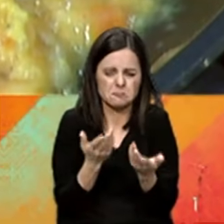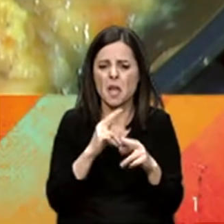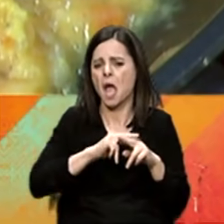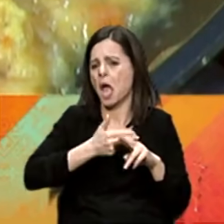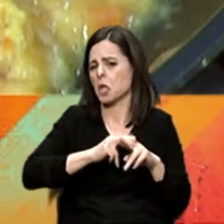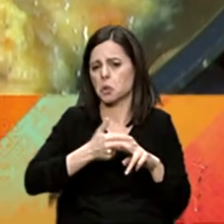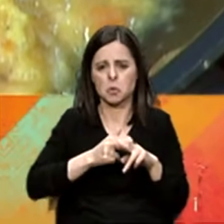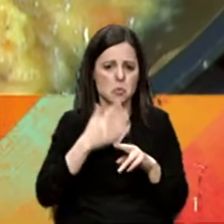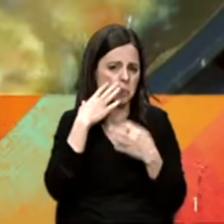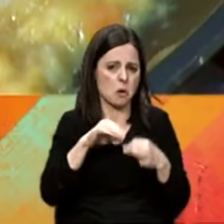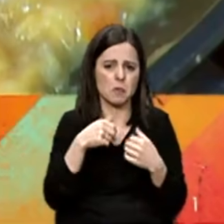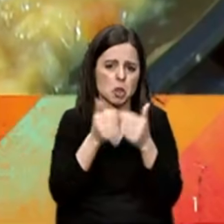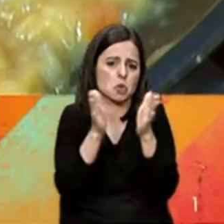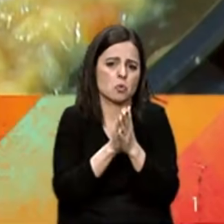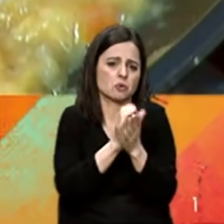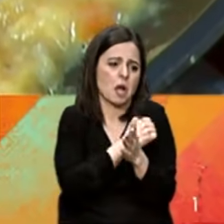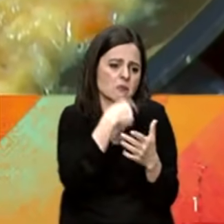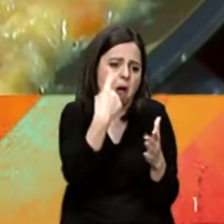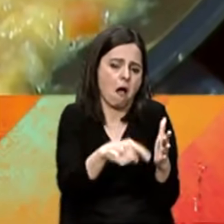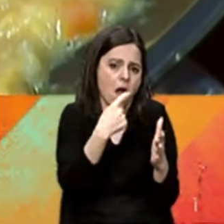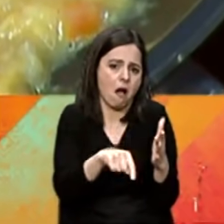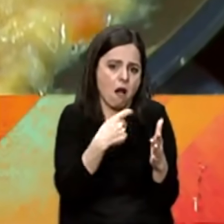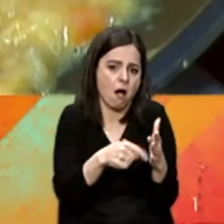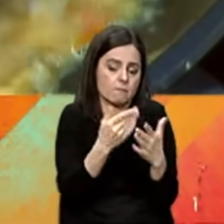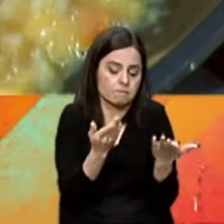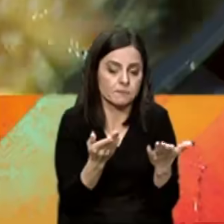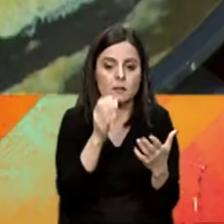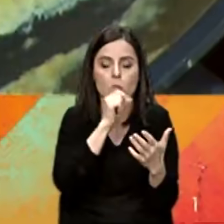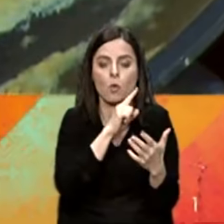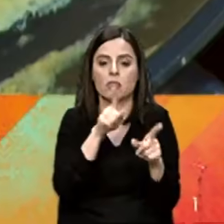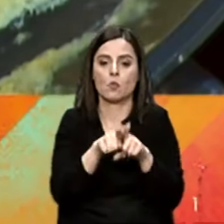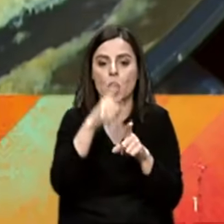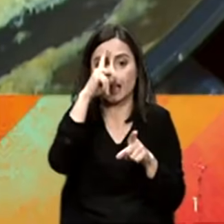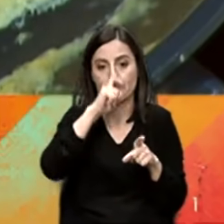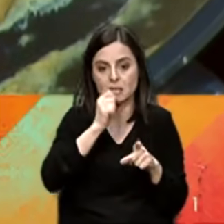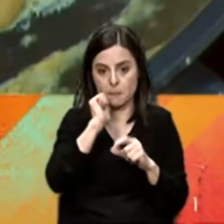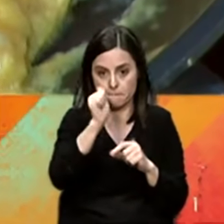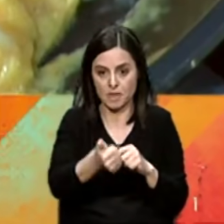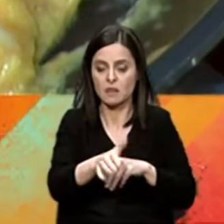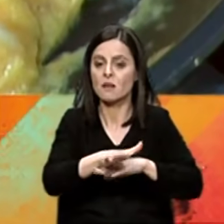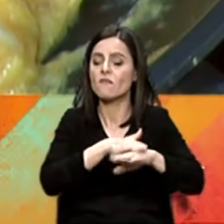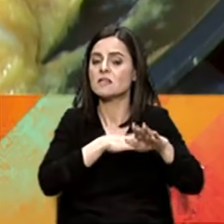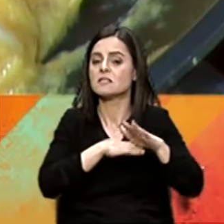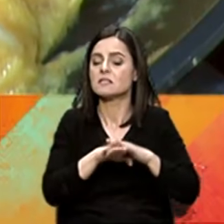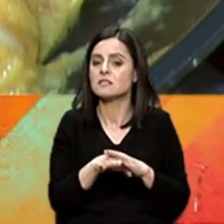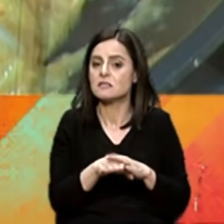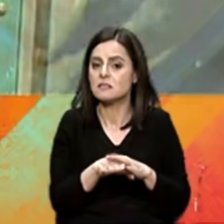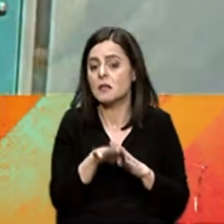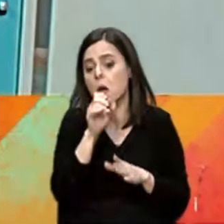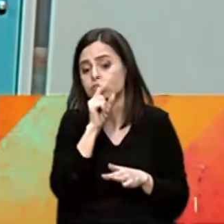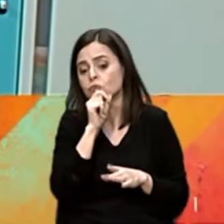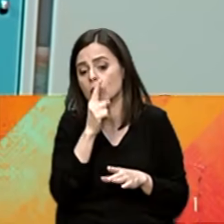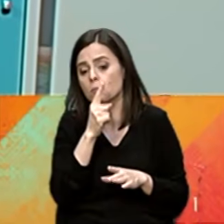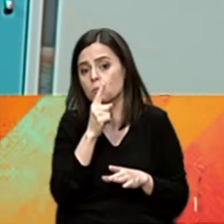maneira geral que todos temos em casa, não é? Mais ou menos. E pode ser, como dizias bem, como lembraste bem, fazer para levar na marmita